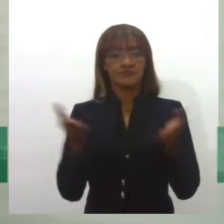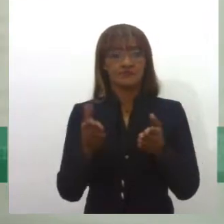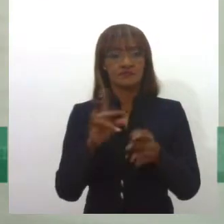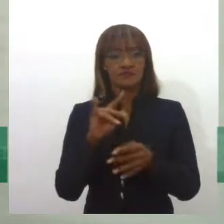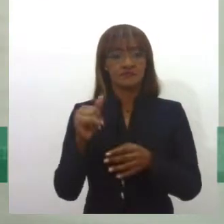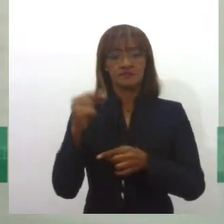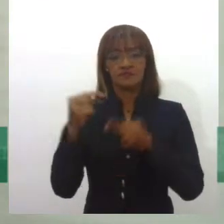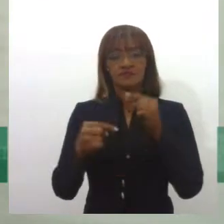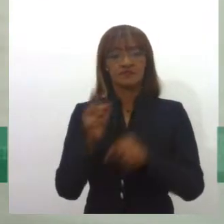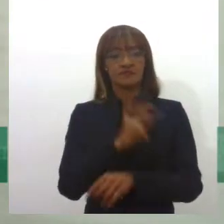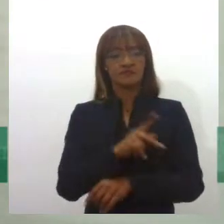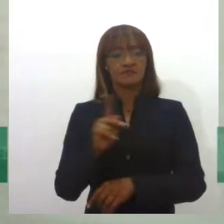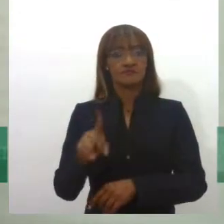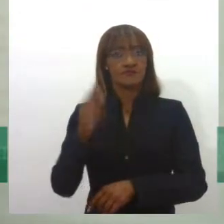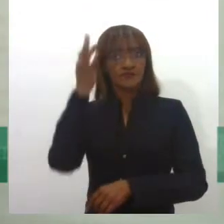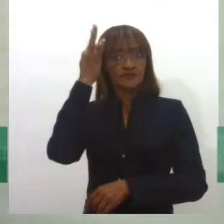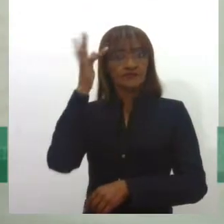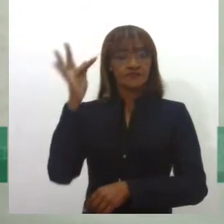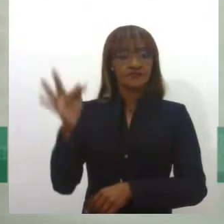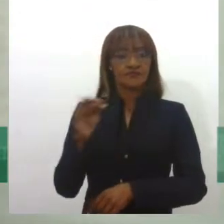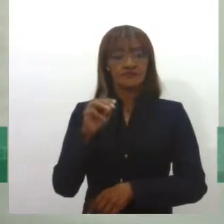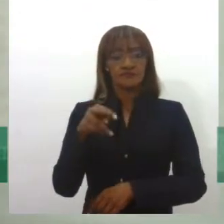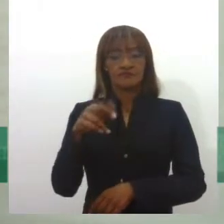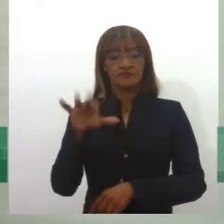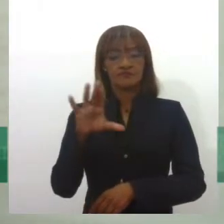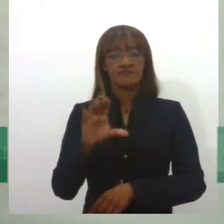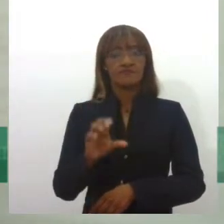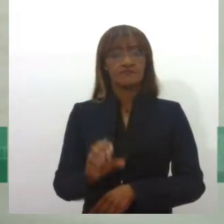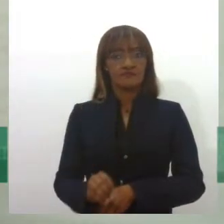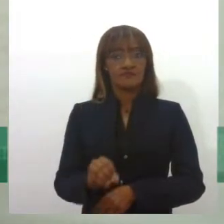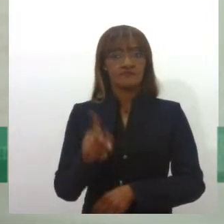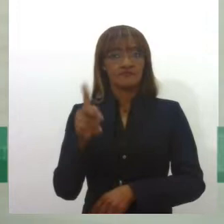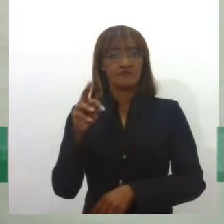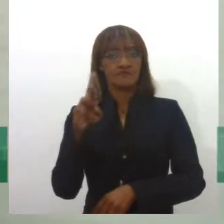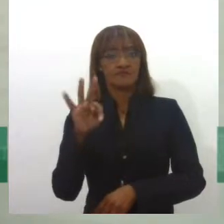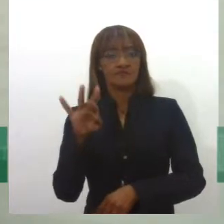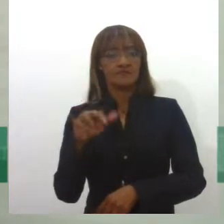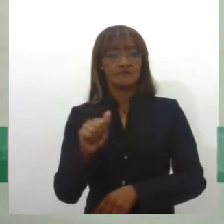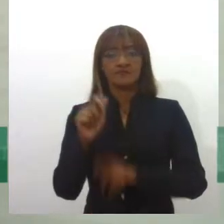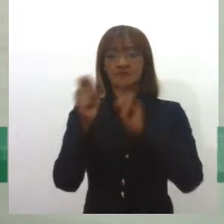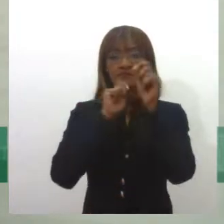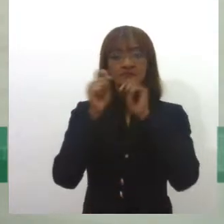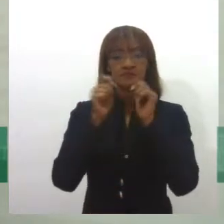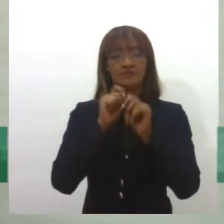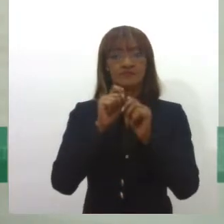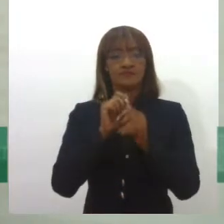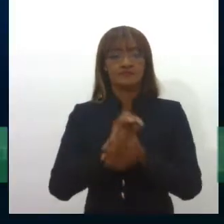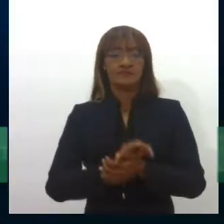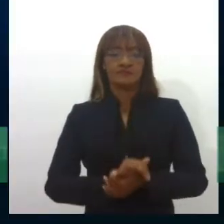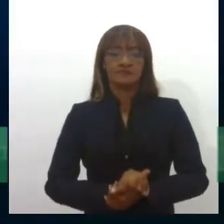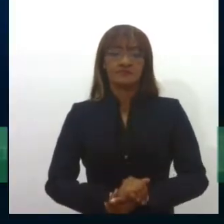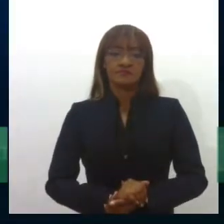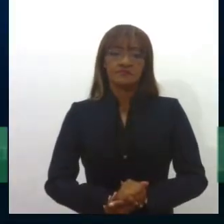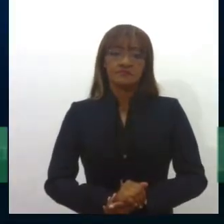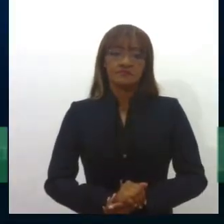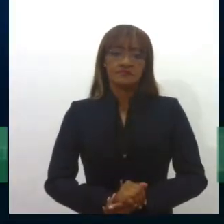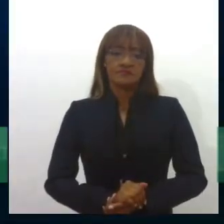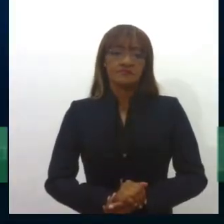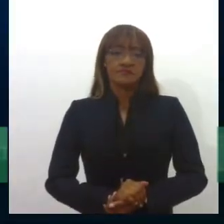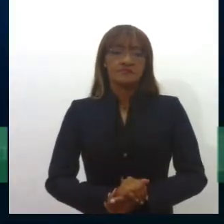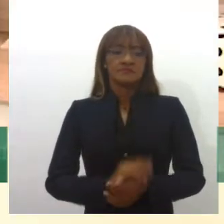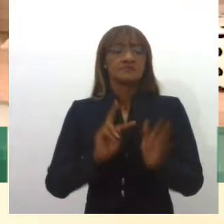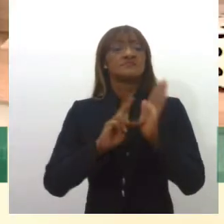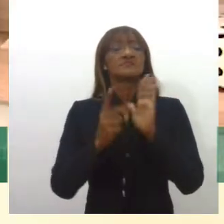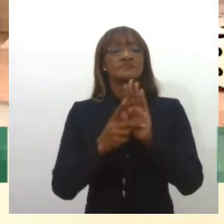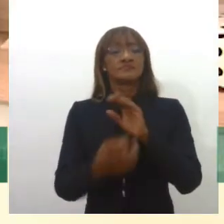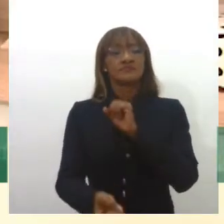diálogo com o professor e filósofo Mário Sérgio Cortella, em entrevista à TV Cultura. Acompanhe. O que é